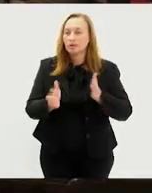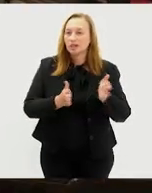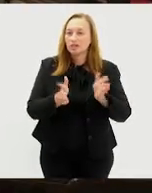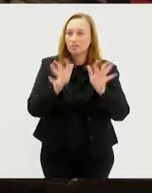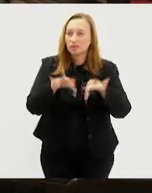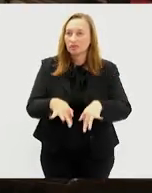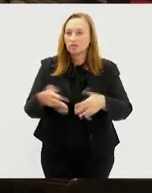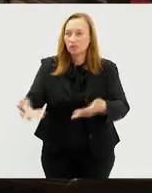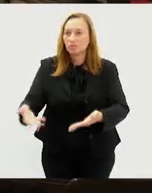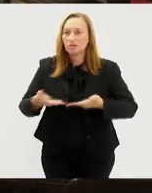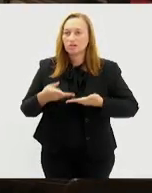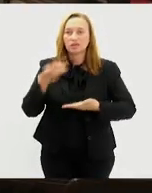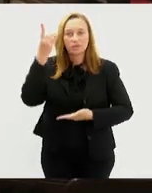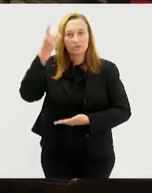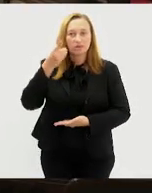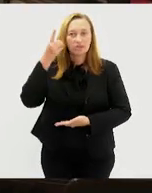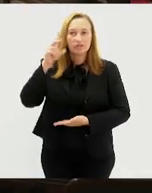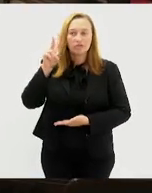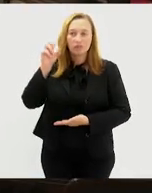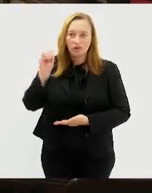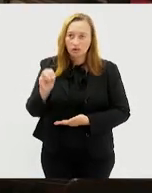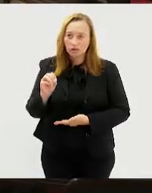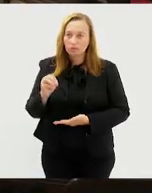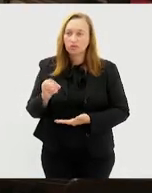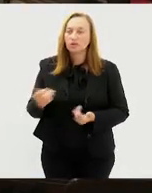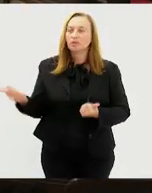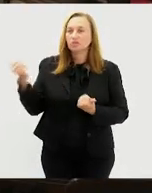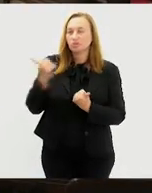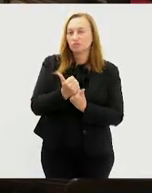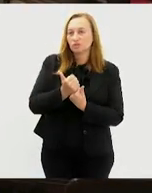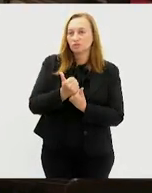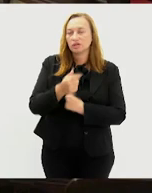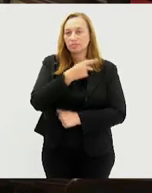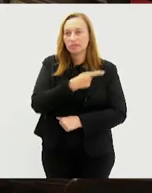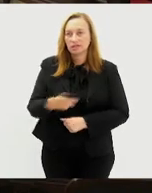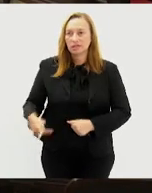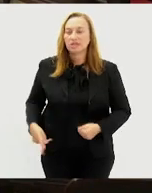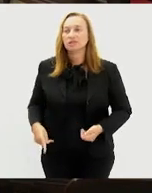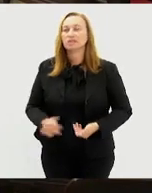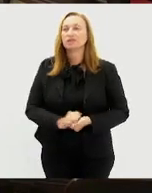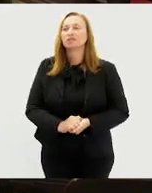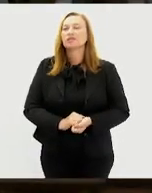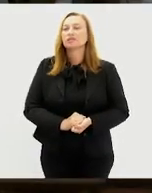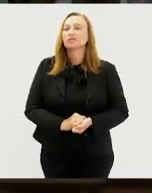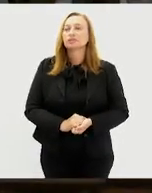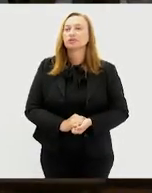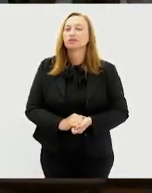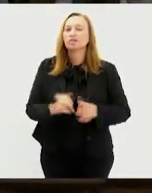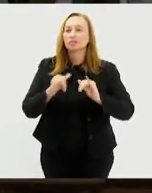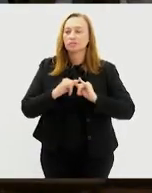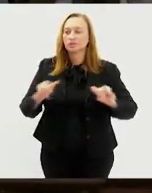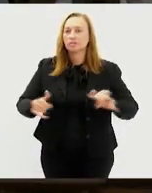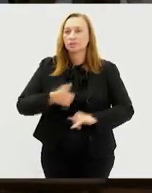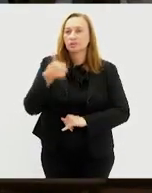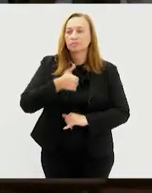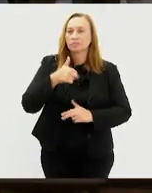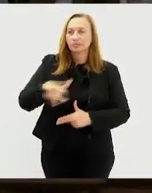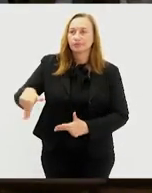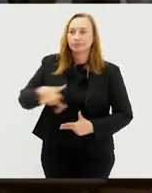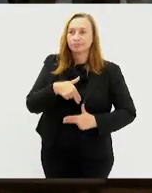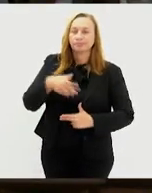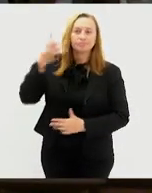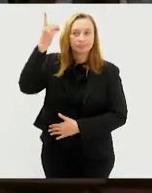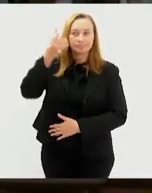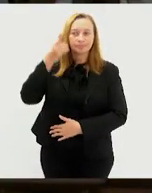convidando o deputado Valdo Ceasa para assumir a presidência e anunciando o primeiro orador Nobre Lu